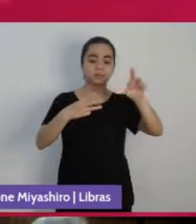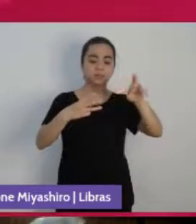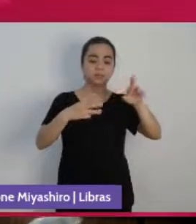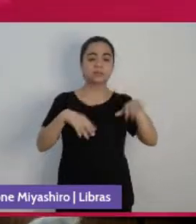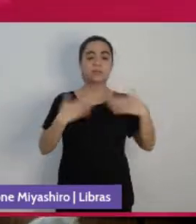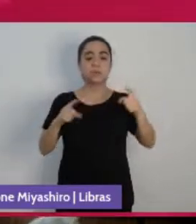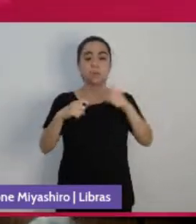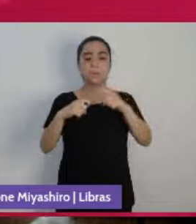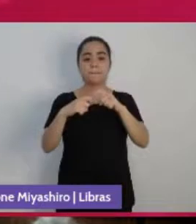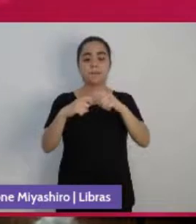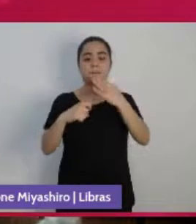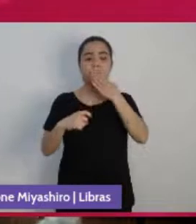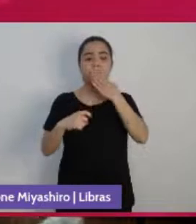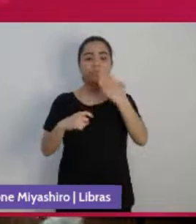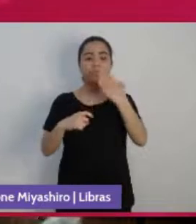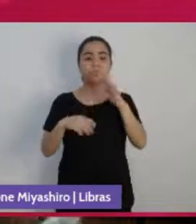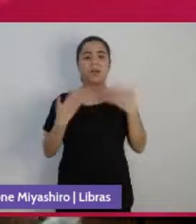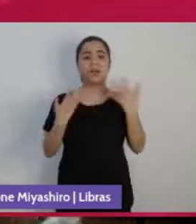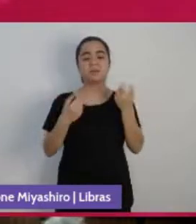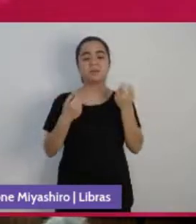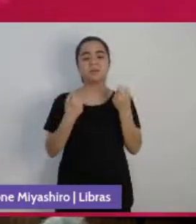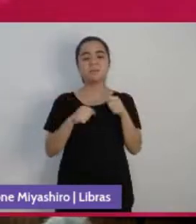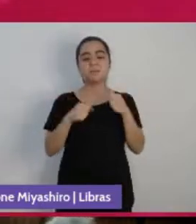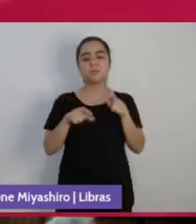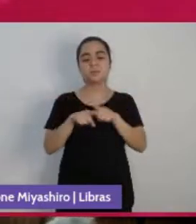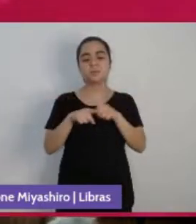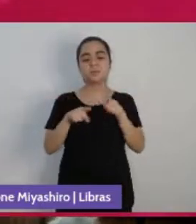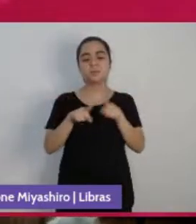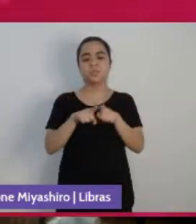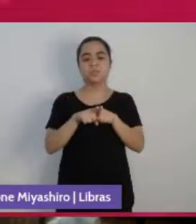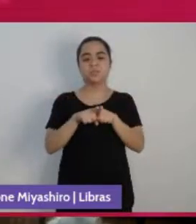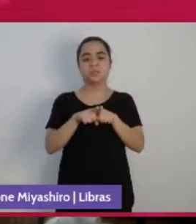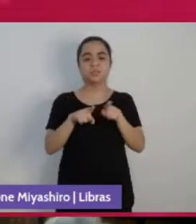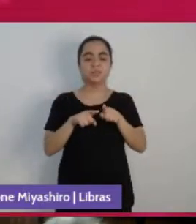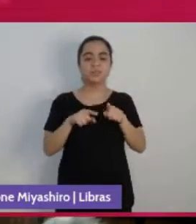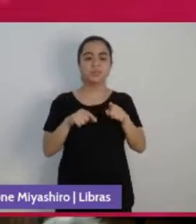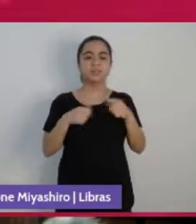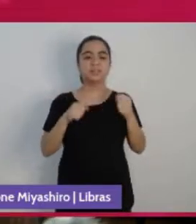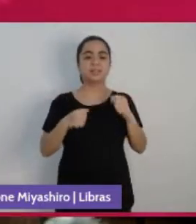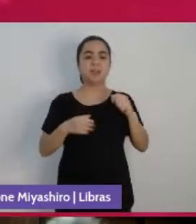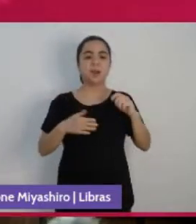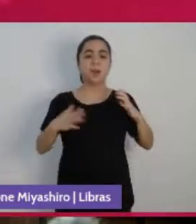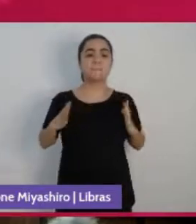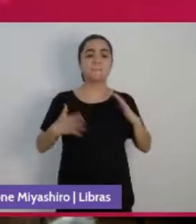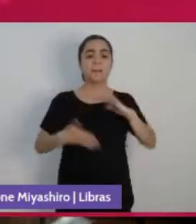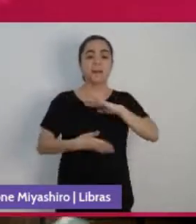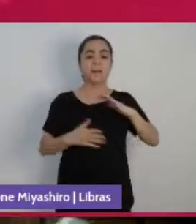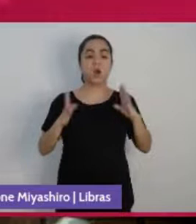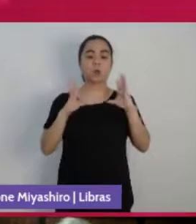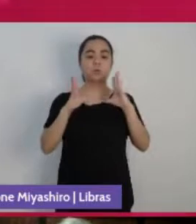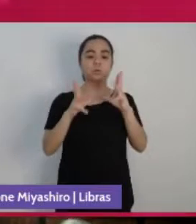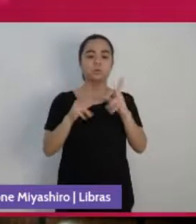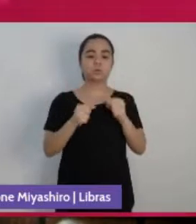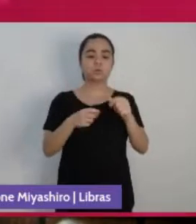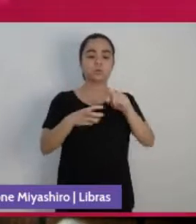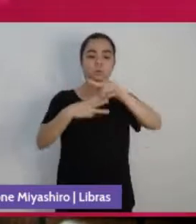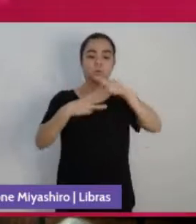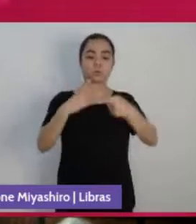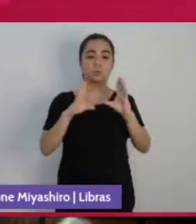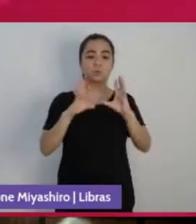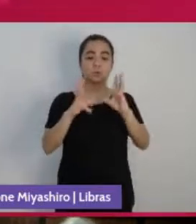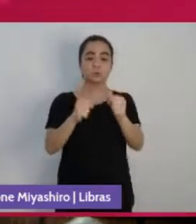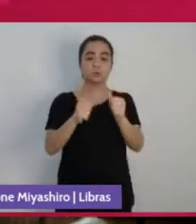assim, a gente podia ter uma incidência que desse para pegar tudo junto. E eu brinquei, né? Eu brinquei, mas